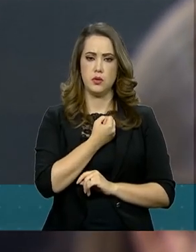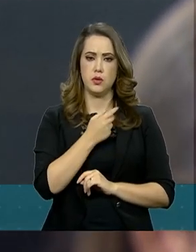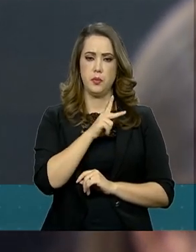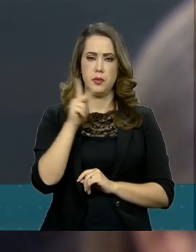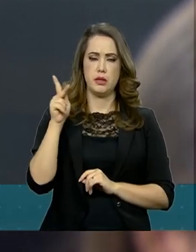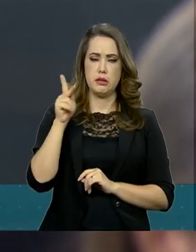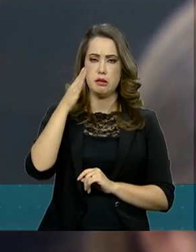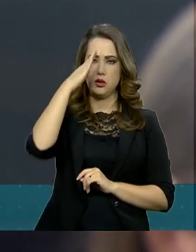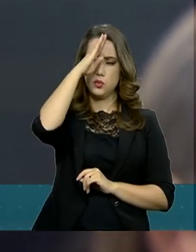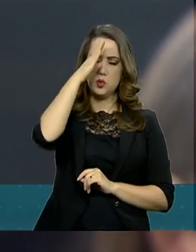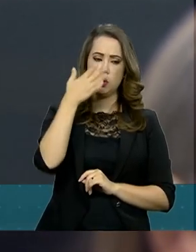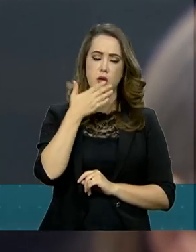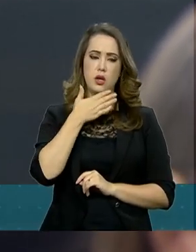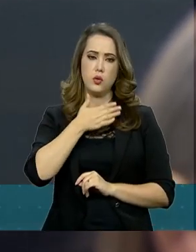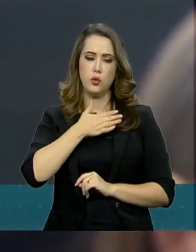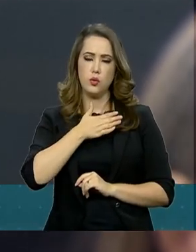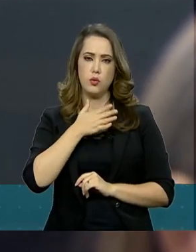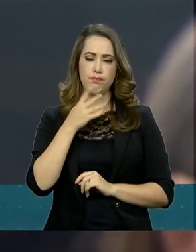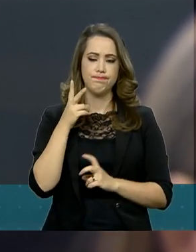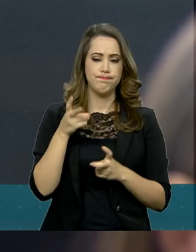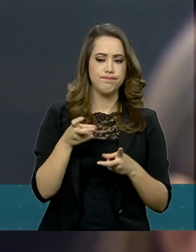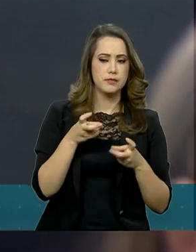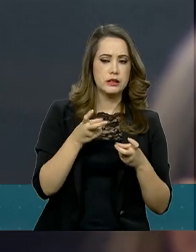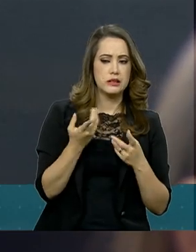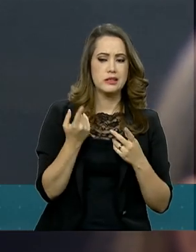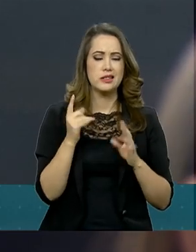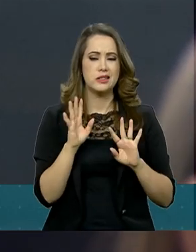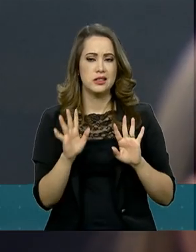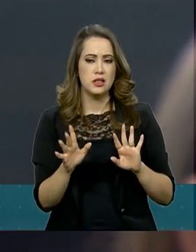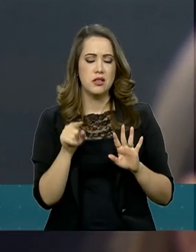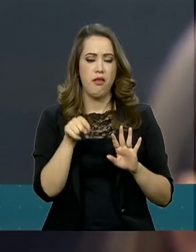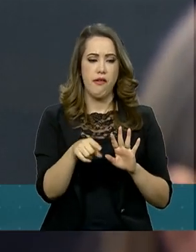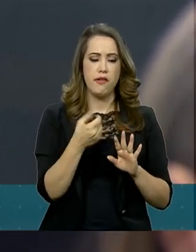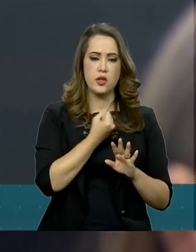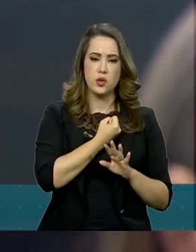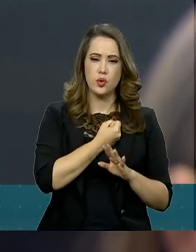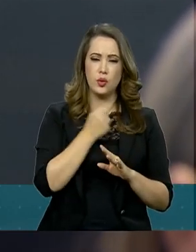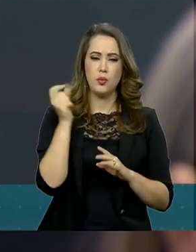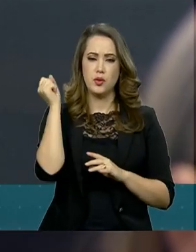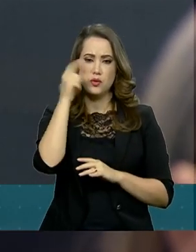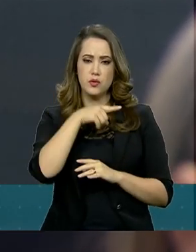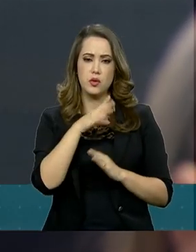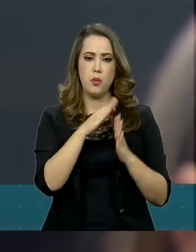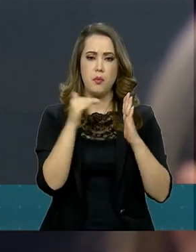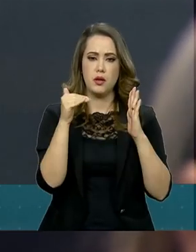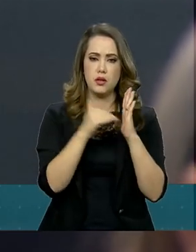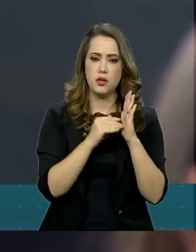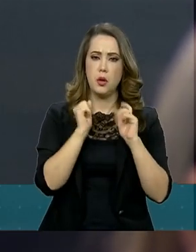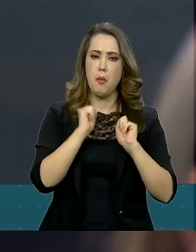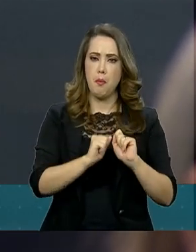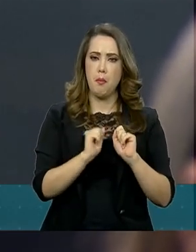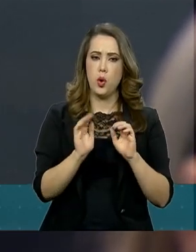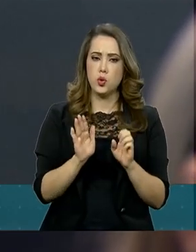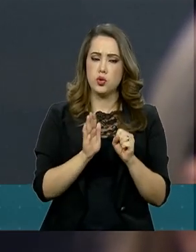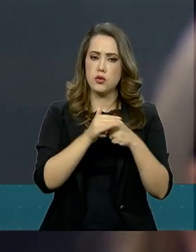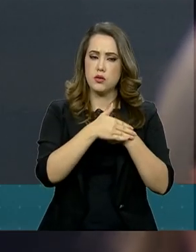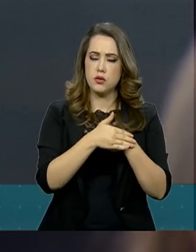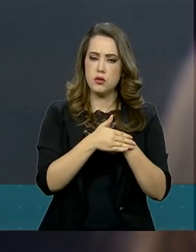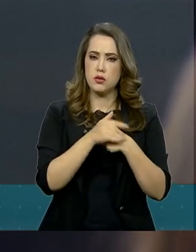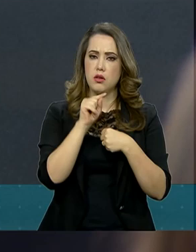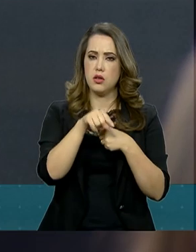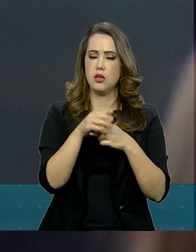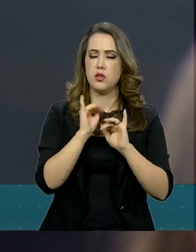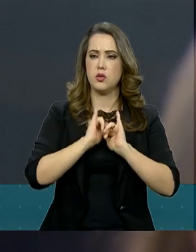presidente o governo entenda que eles são sensíveis o planalto pode não divulgar esses dados